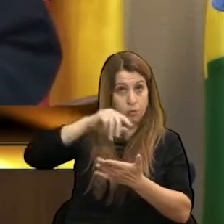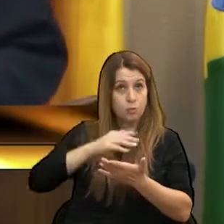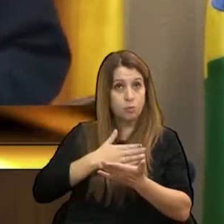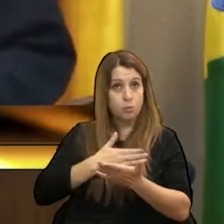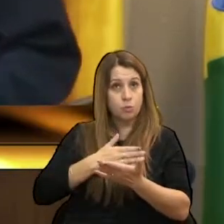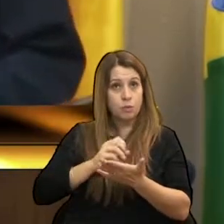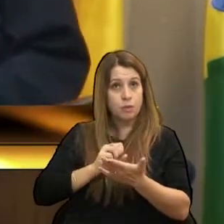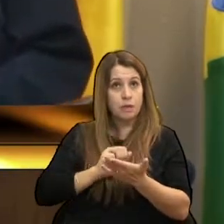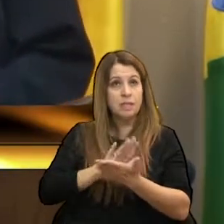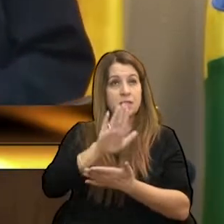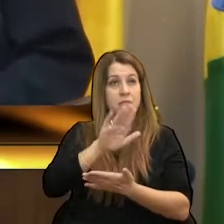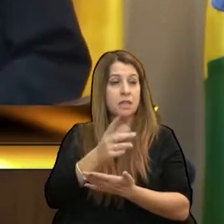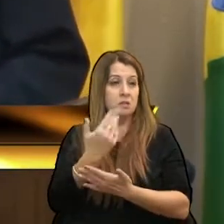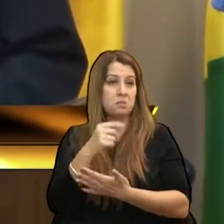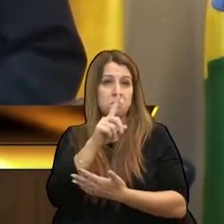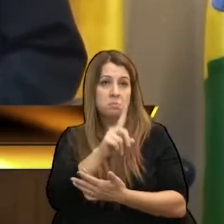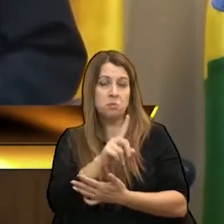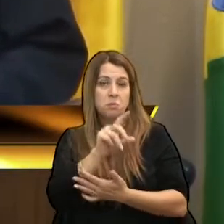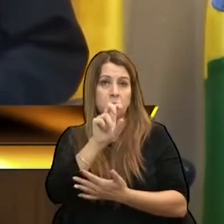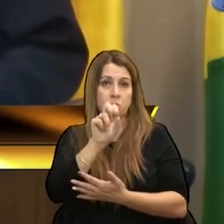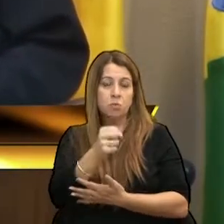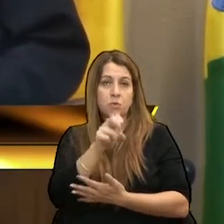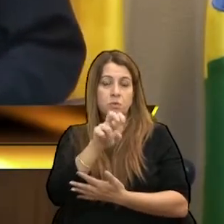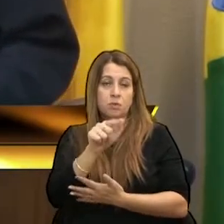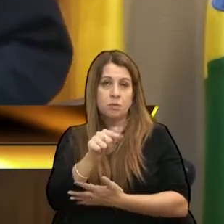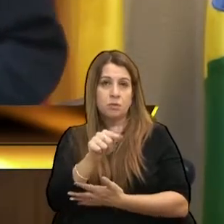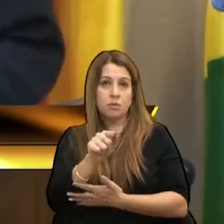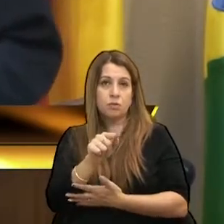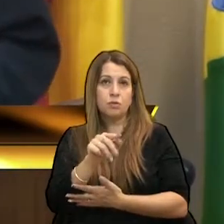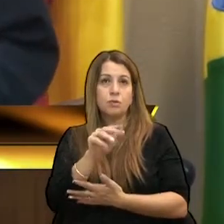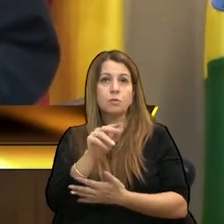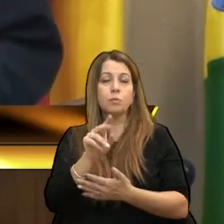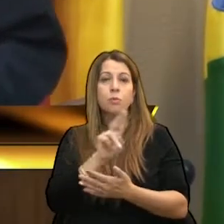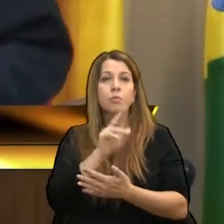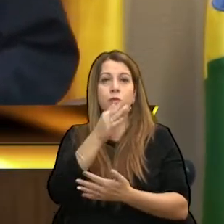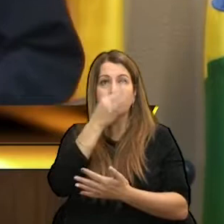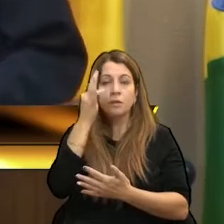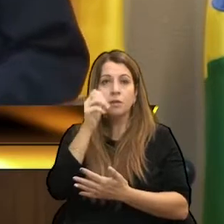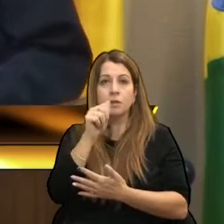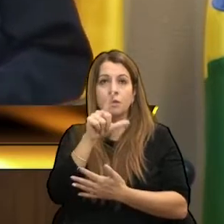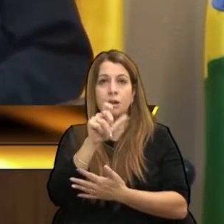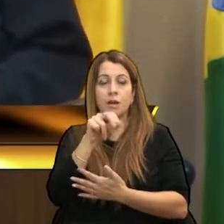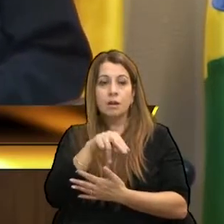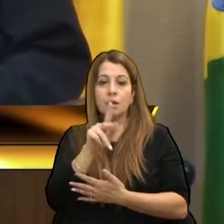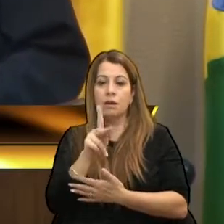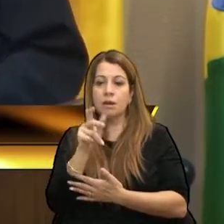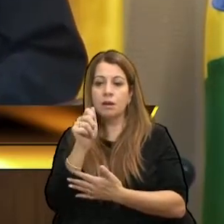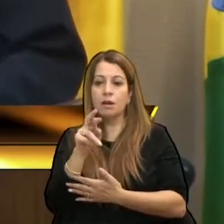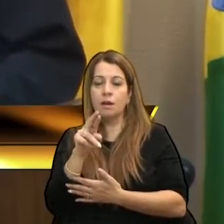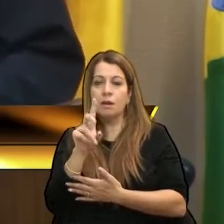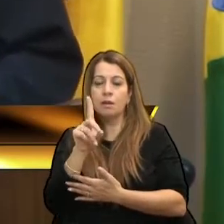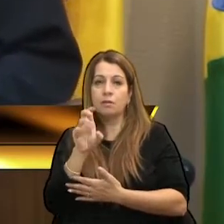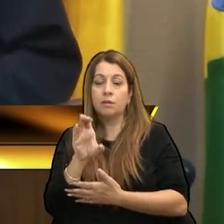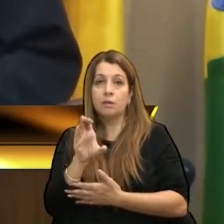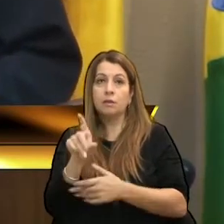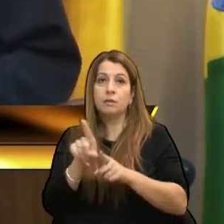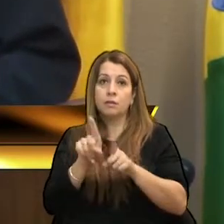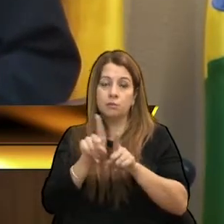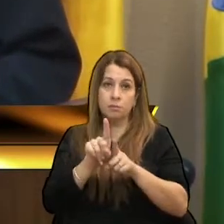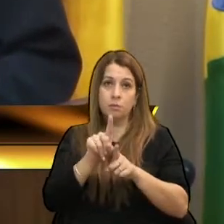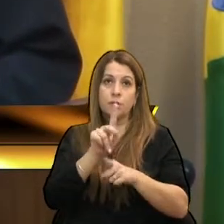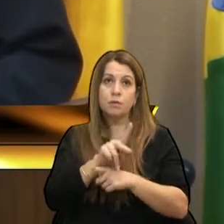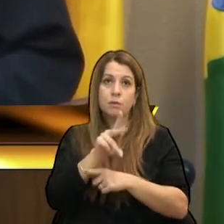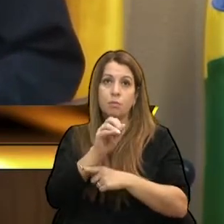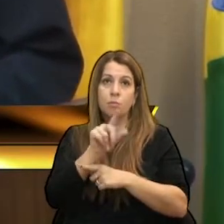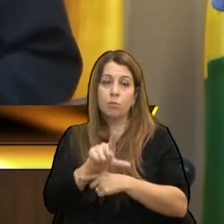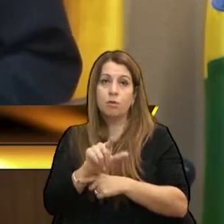em 1857, codificado pelo francês Allan Kardec, pseudônimo do educador Hippolyte